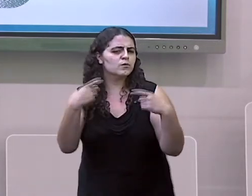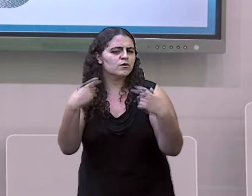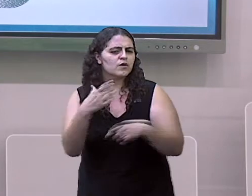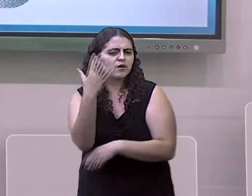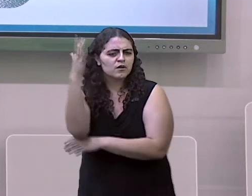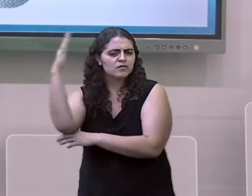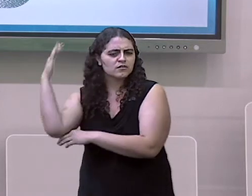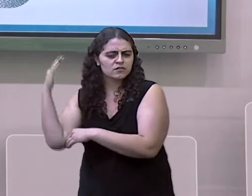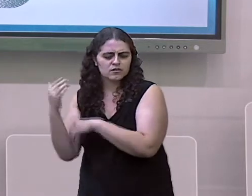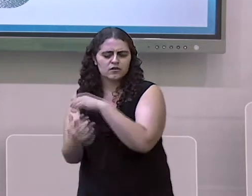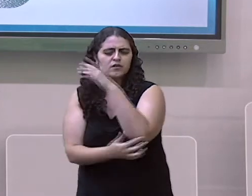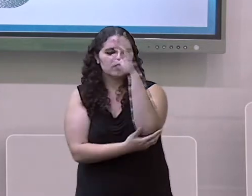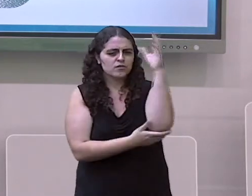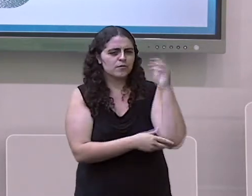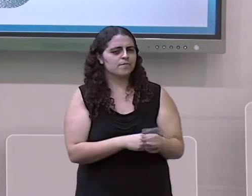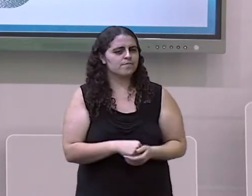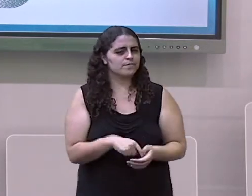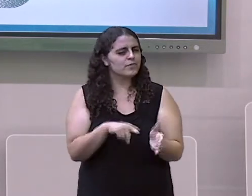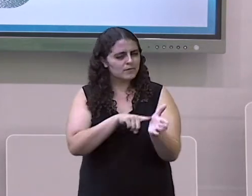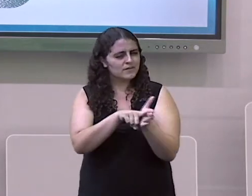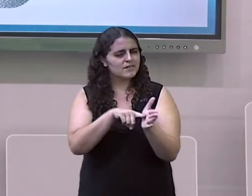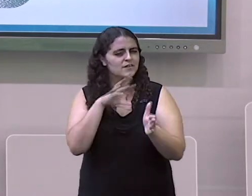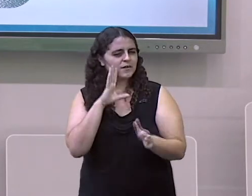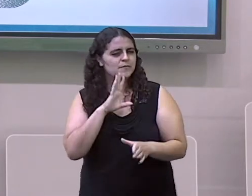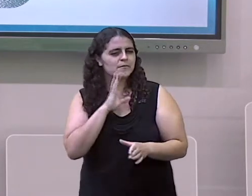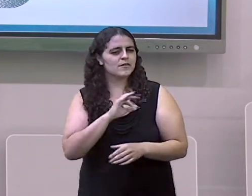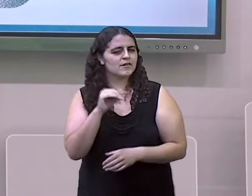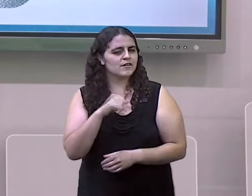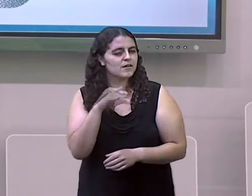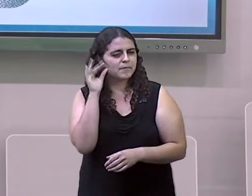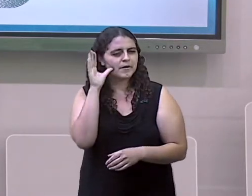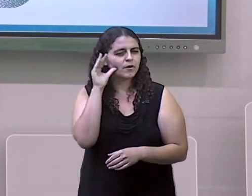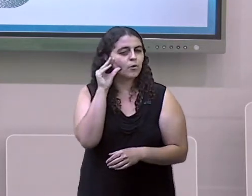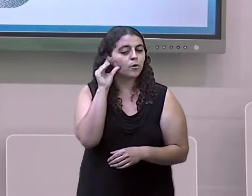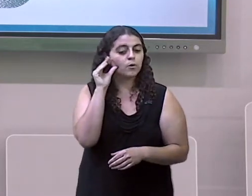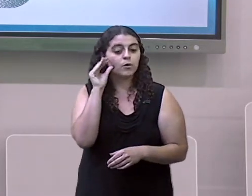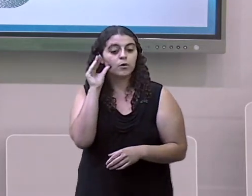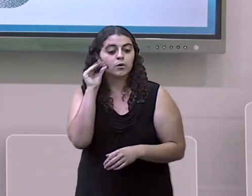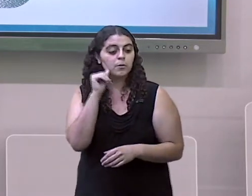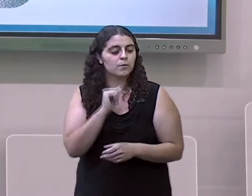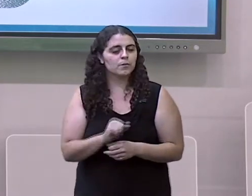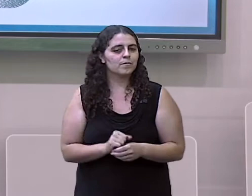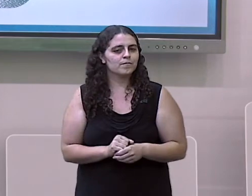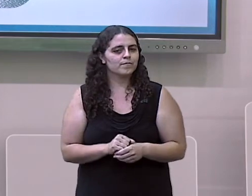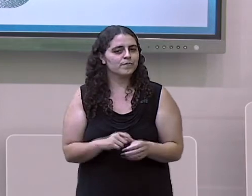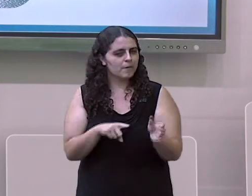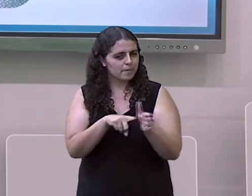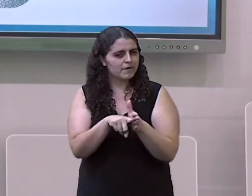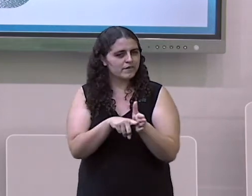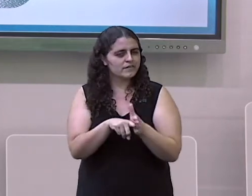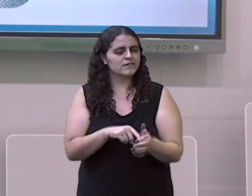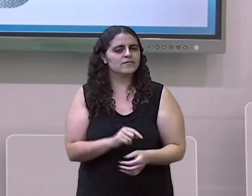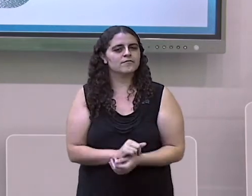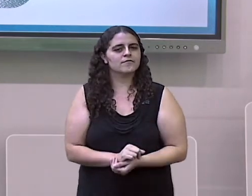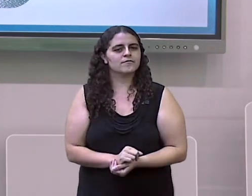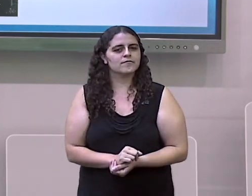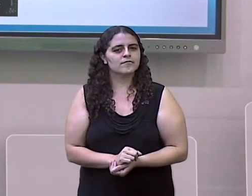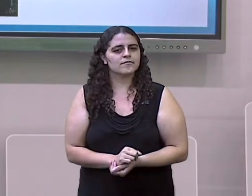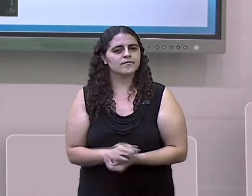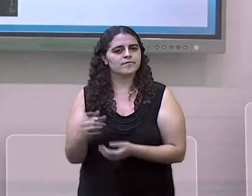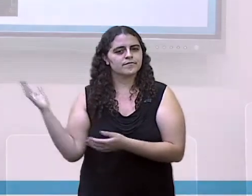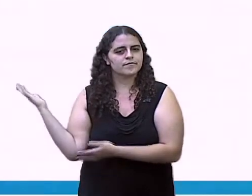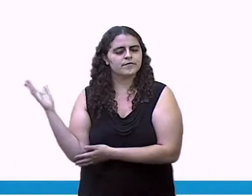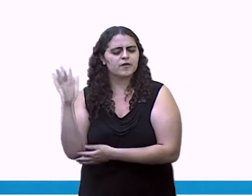paisagem natural? Então eu vou deixar aqui também essa abertura para que vocês façam novamente suas pesquisas. Agora